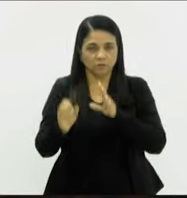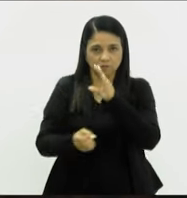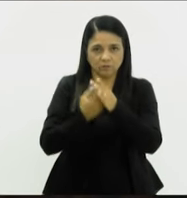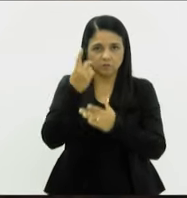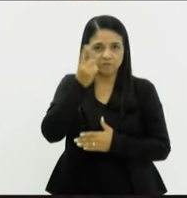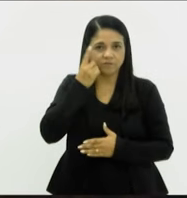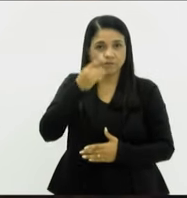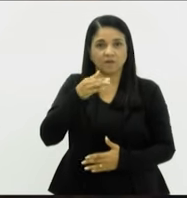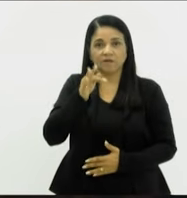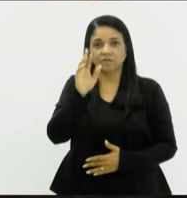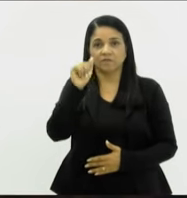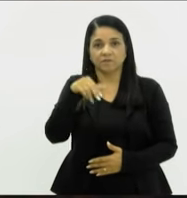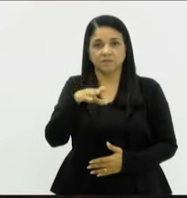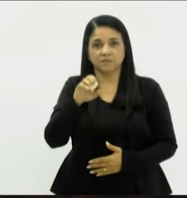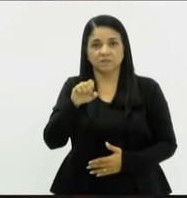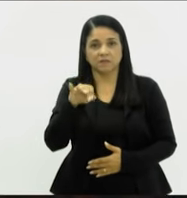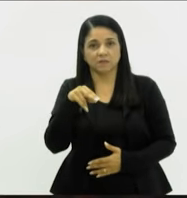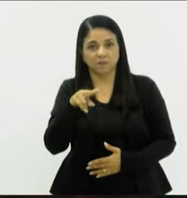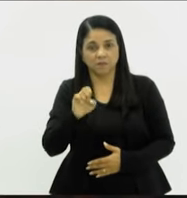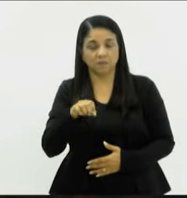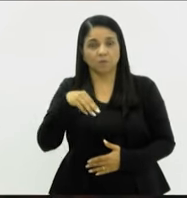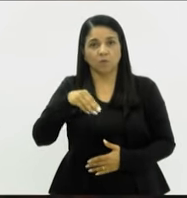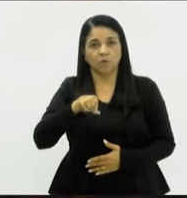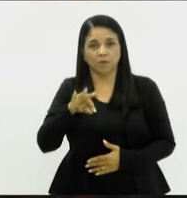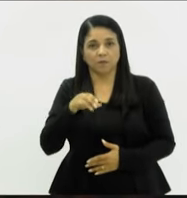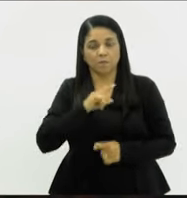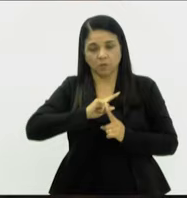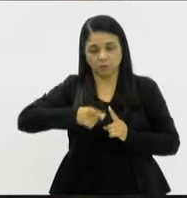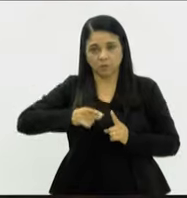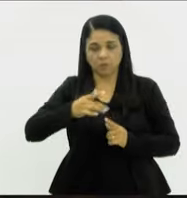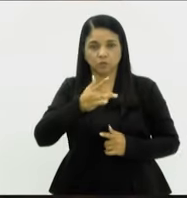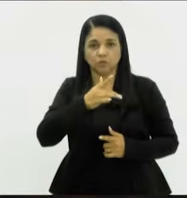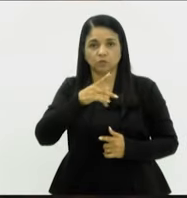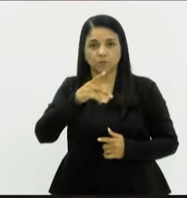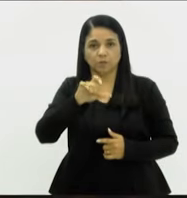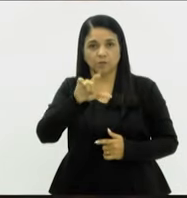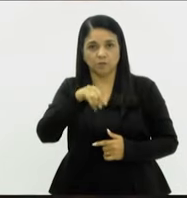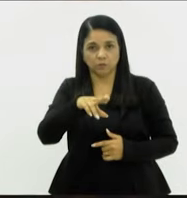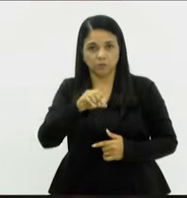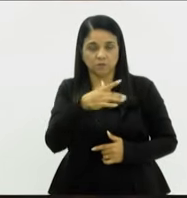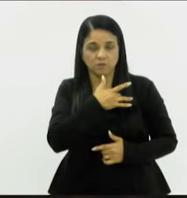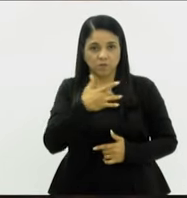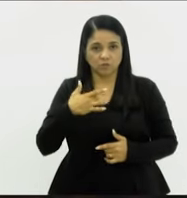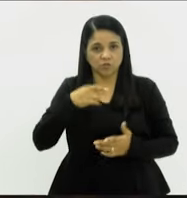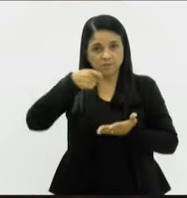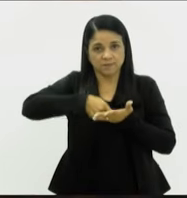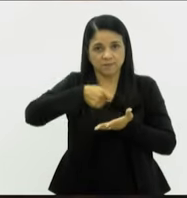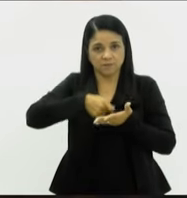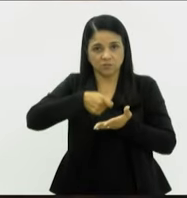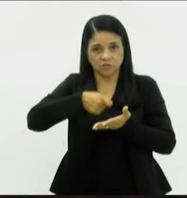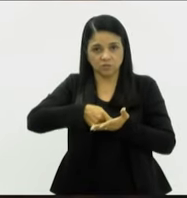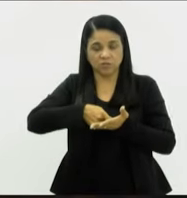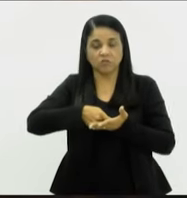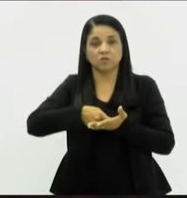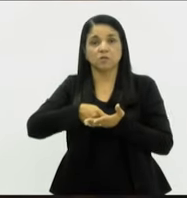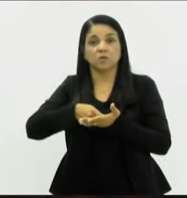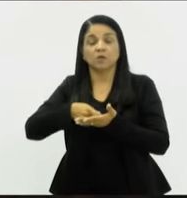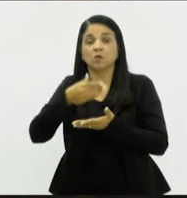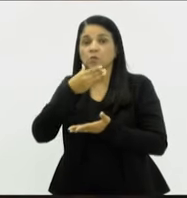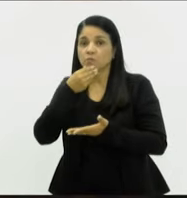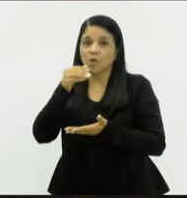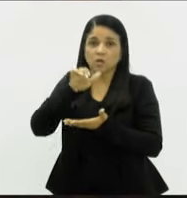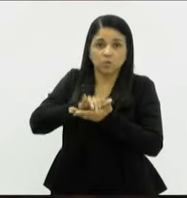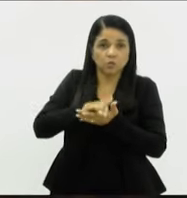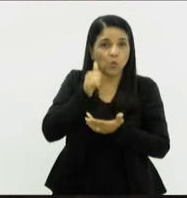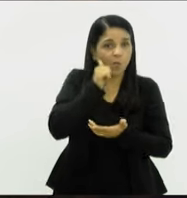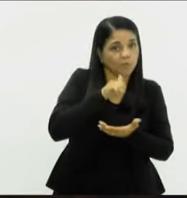deputada Franciane Mota, que dispõe sobre a proibição dos planos de saúde e exigir consentimento do cônjuge ou de